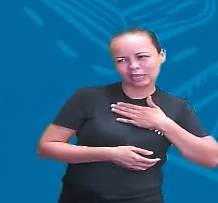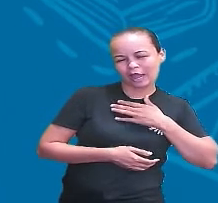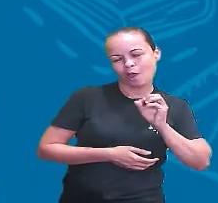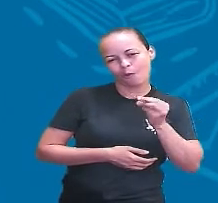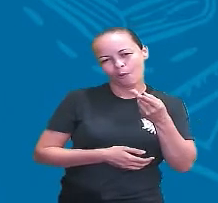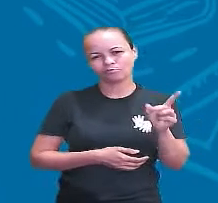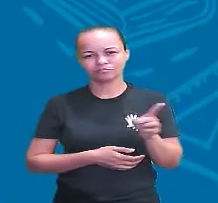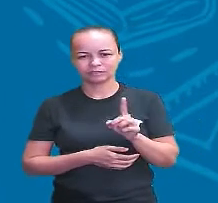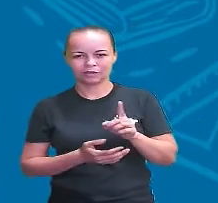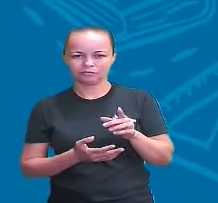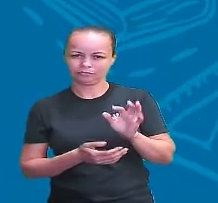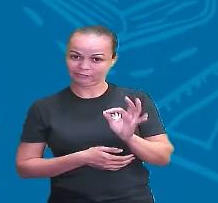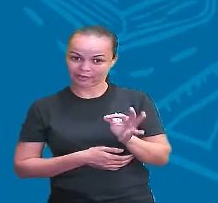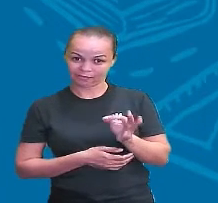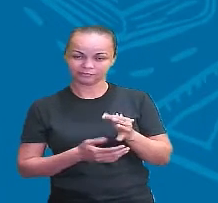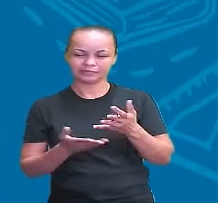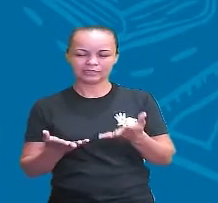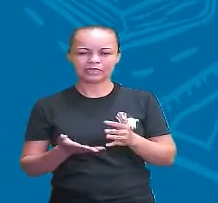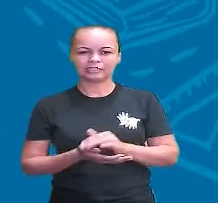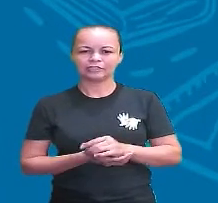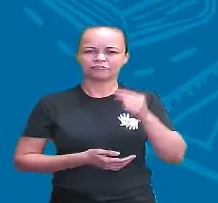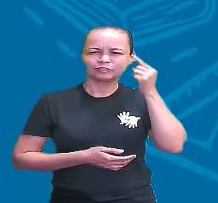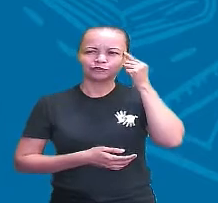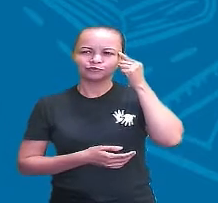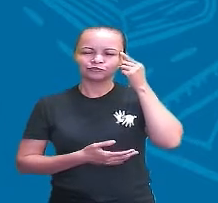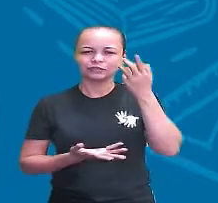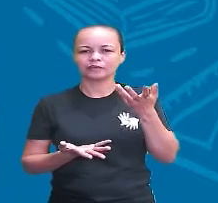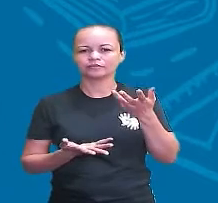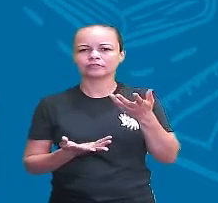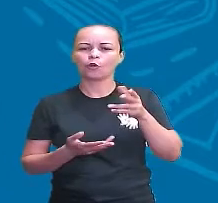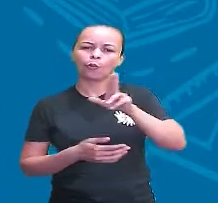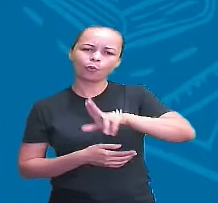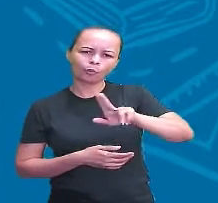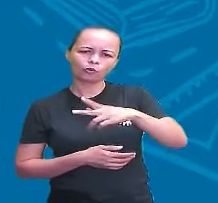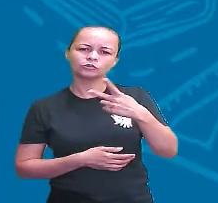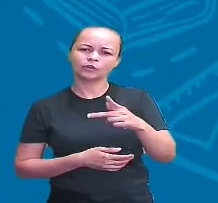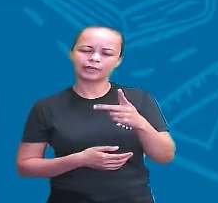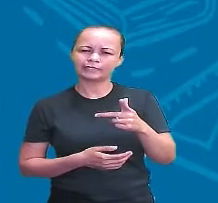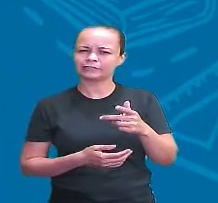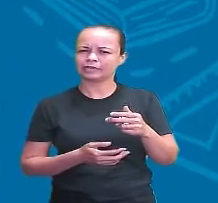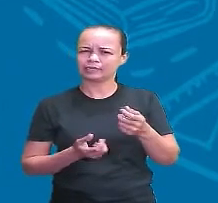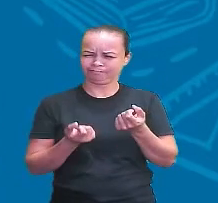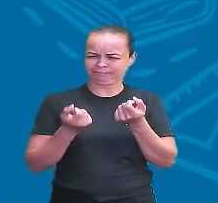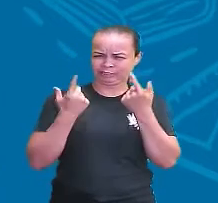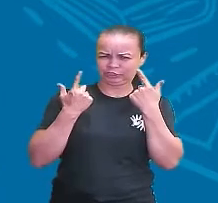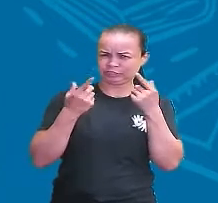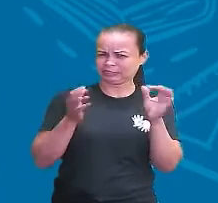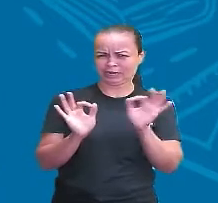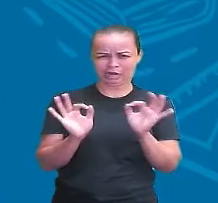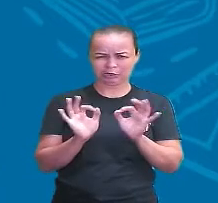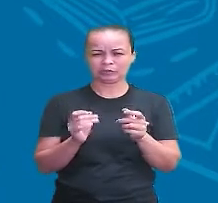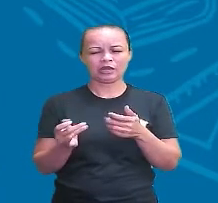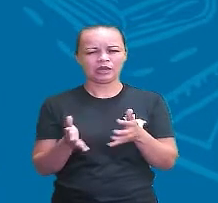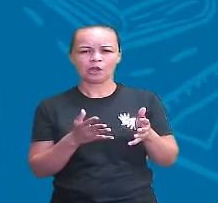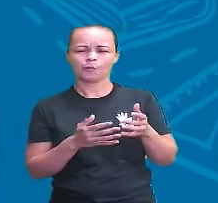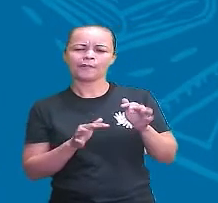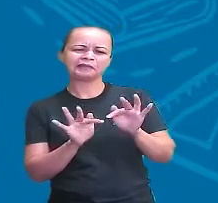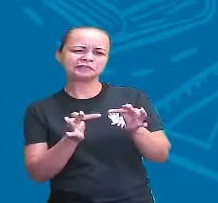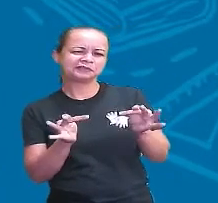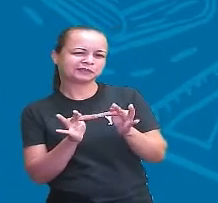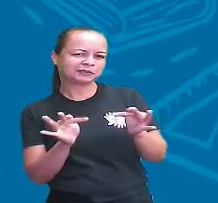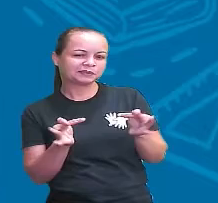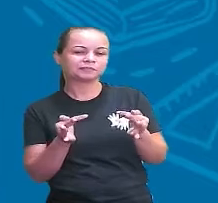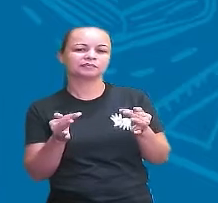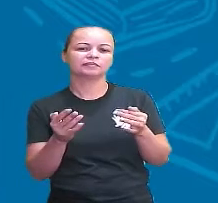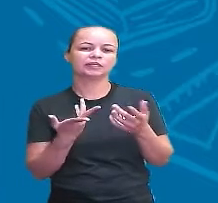dúvida. Certinho? Então, é esse o uso, gente. Não tem nada estranho, não tem nada de anormal. Muito simples